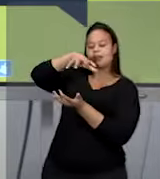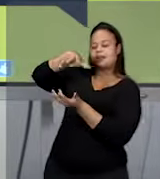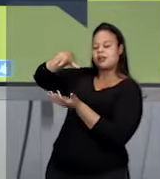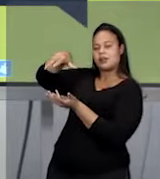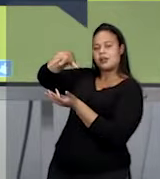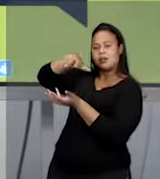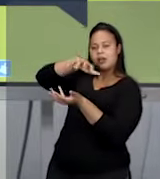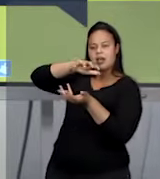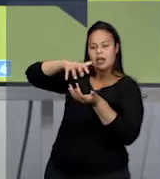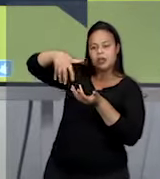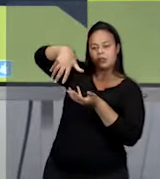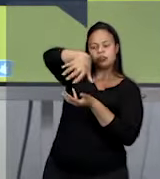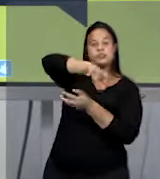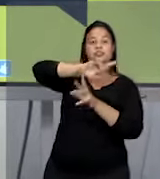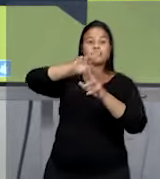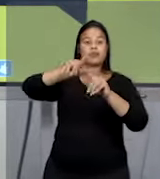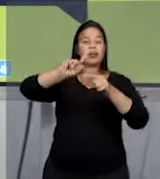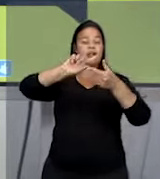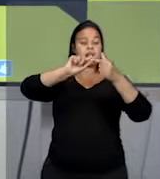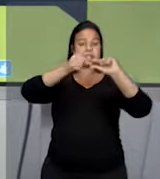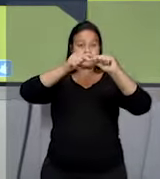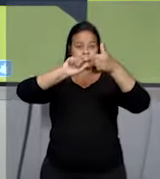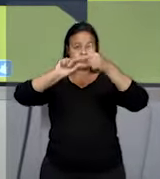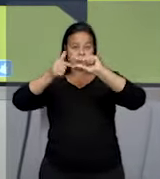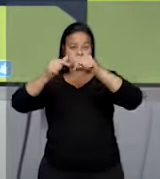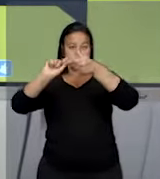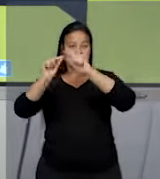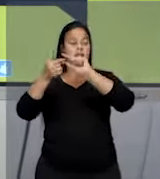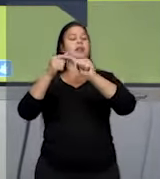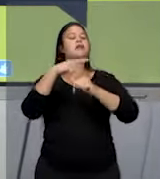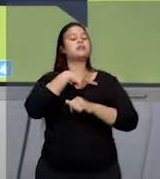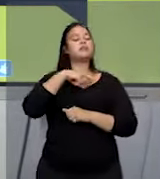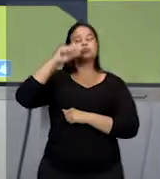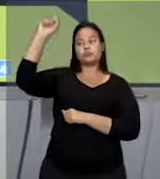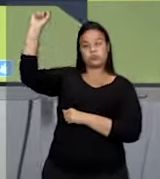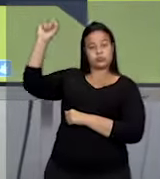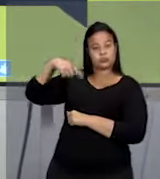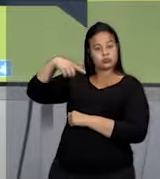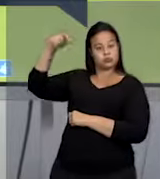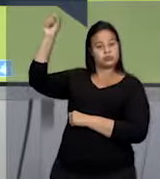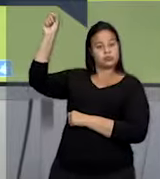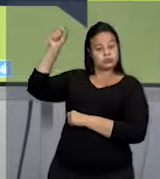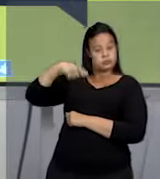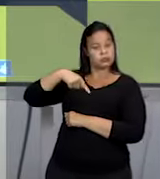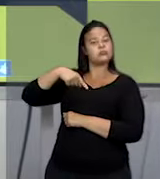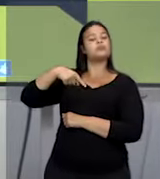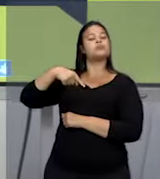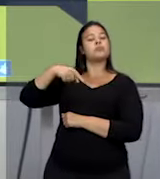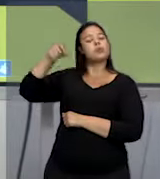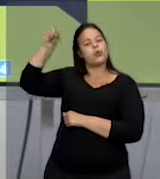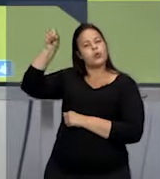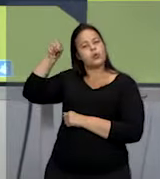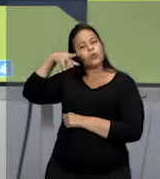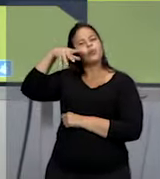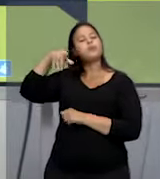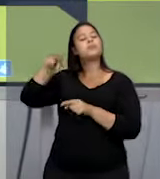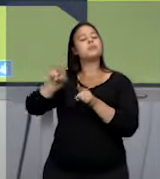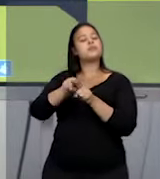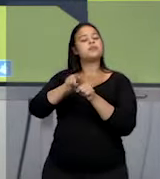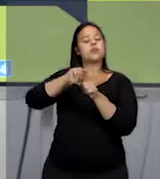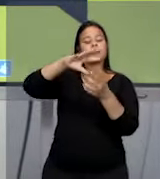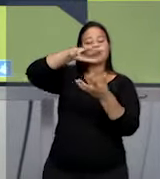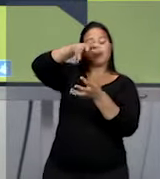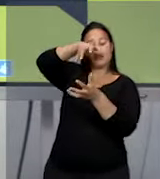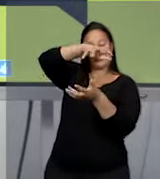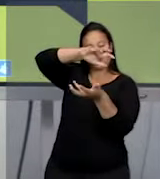as estrelas, que a gente tem como exemplo no nosso sistema solar o Sol, que são astros que emitem luz, tem os planetas